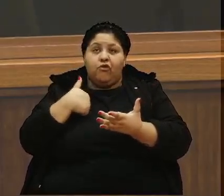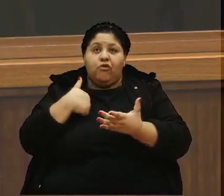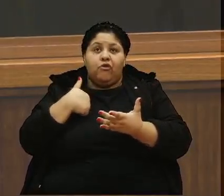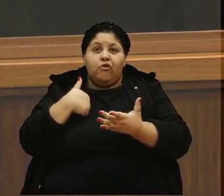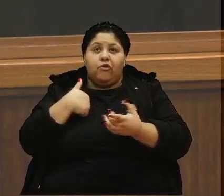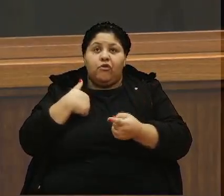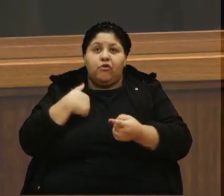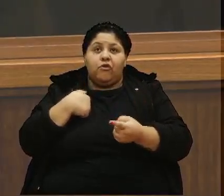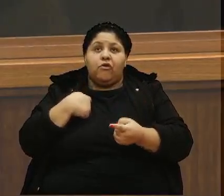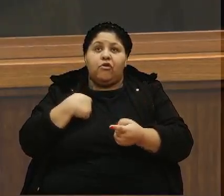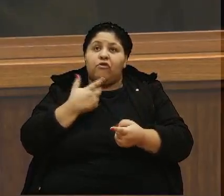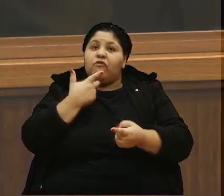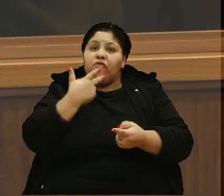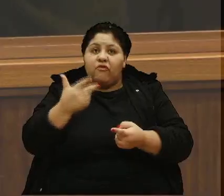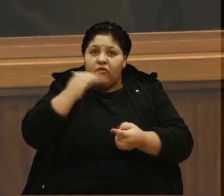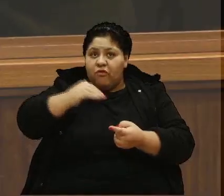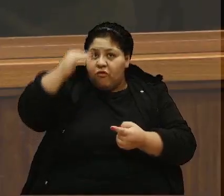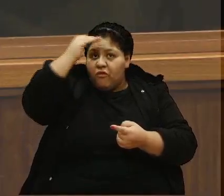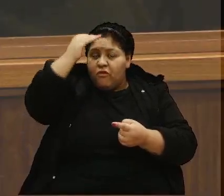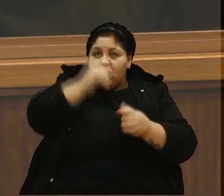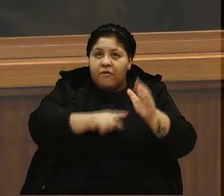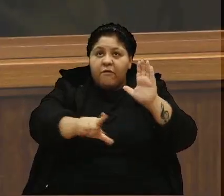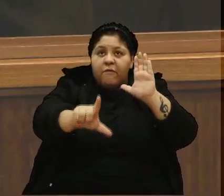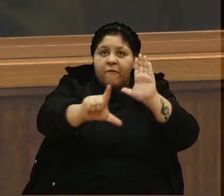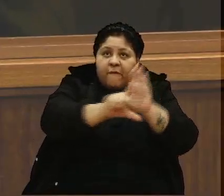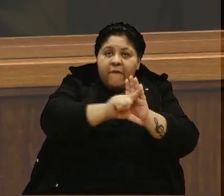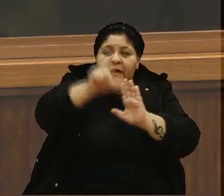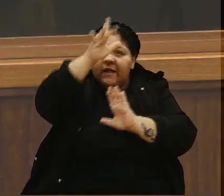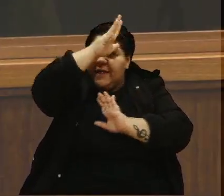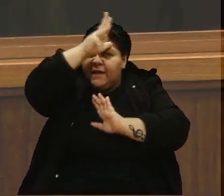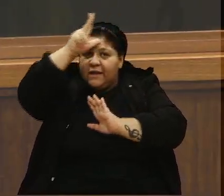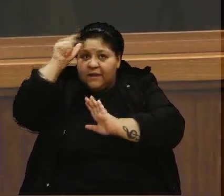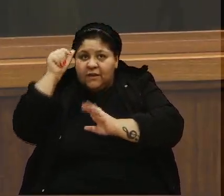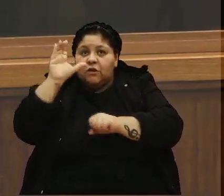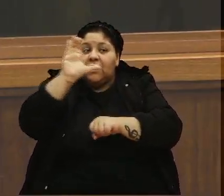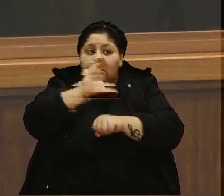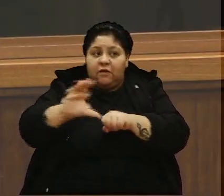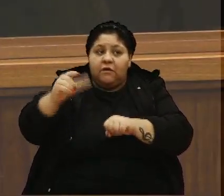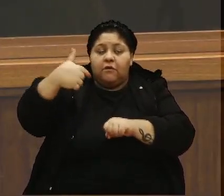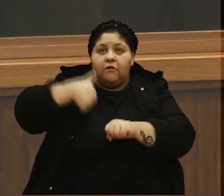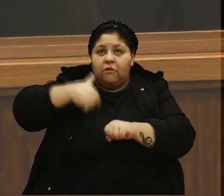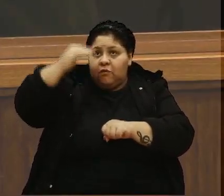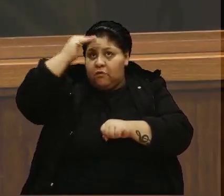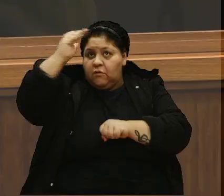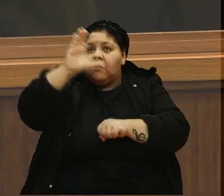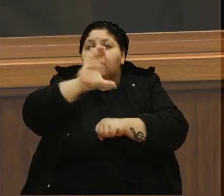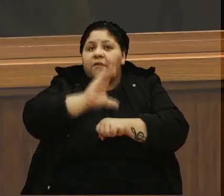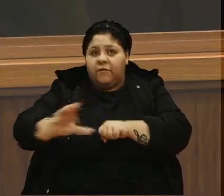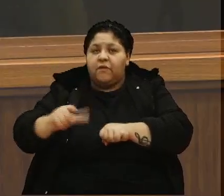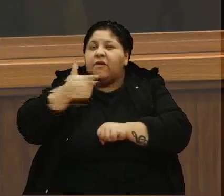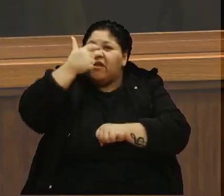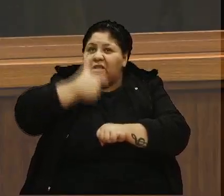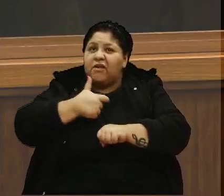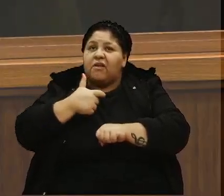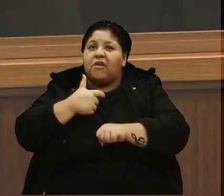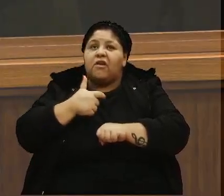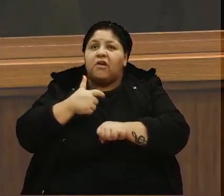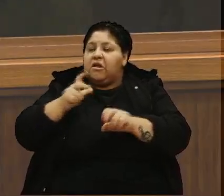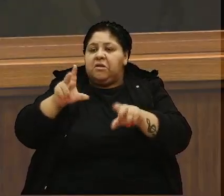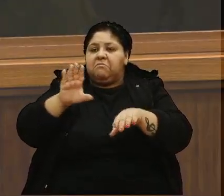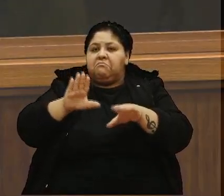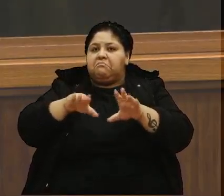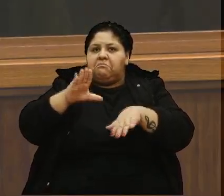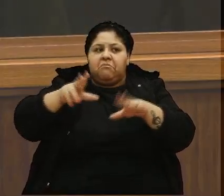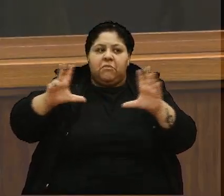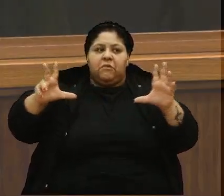por respeitar a lei orgânica e a Constituição. Eu respeito a Constituição, acho que independente do mérito,